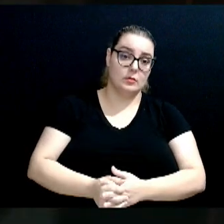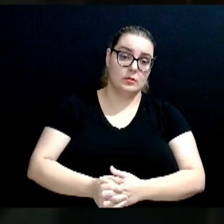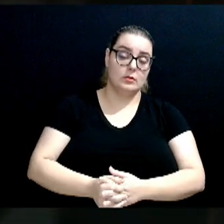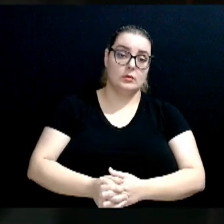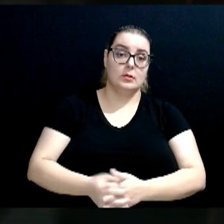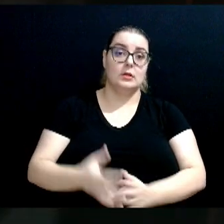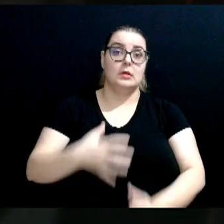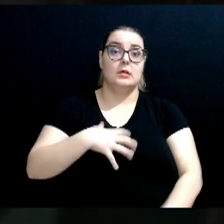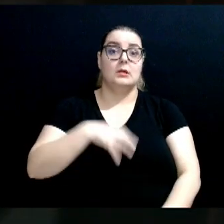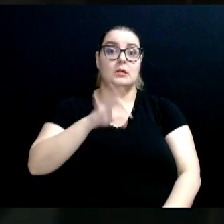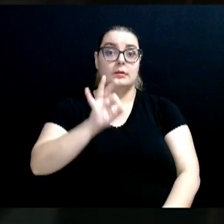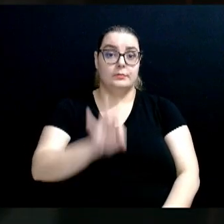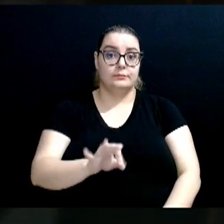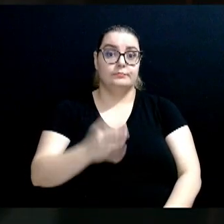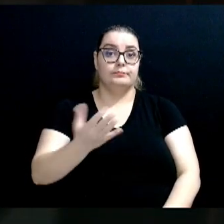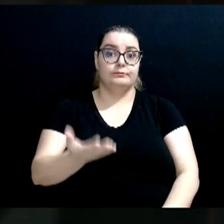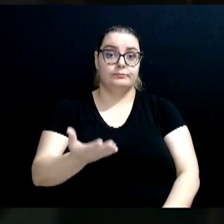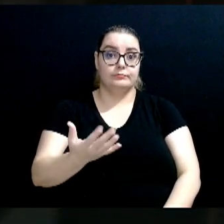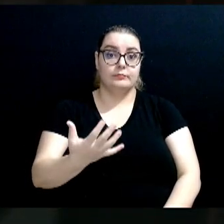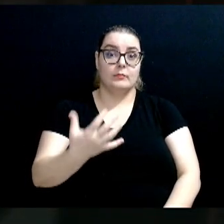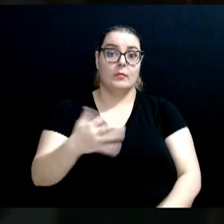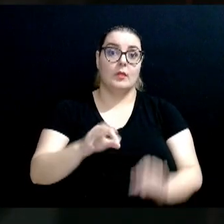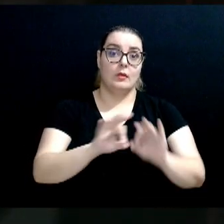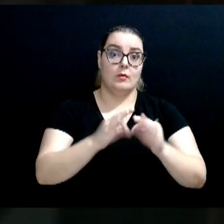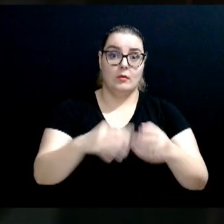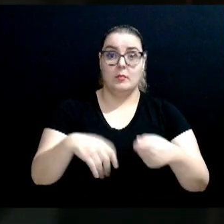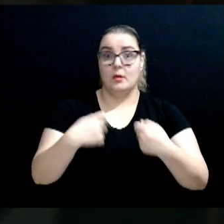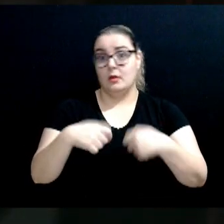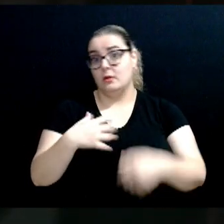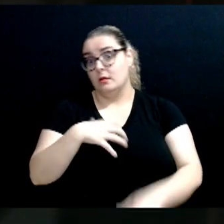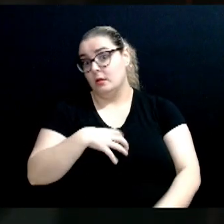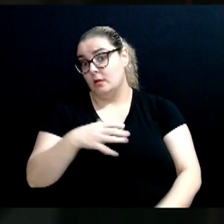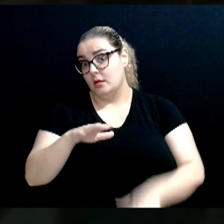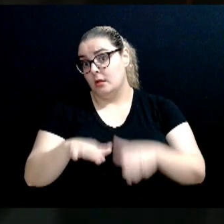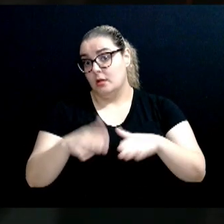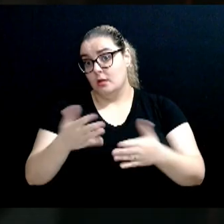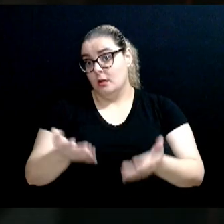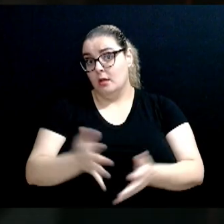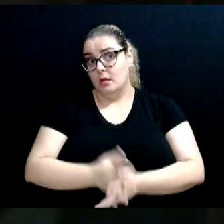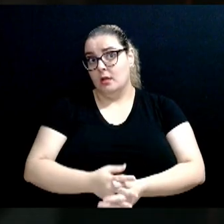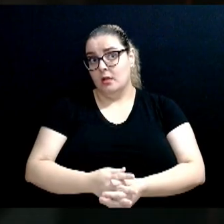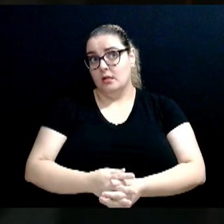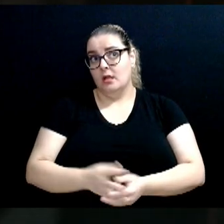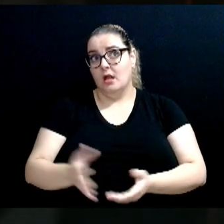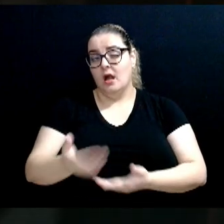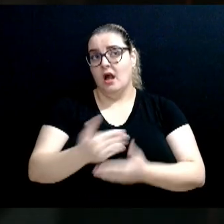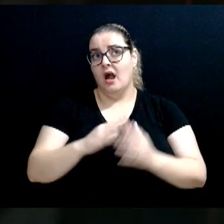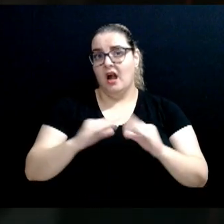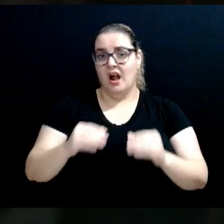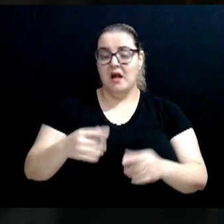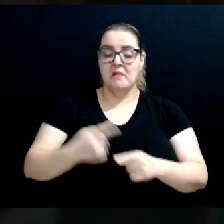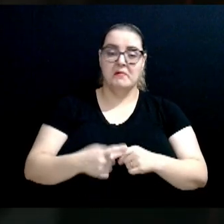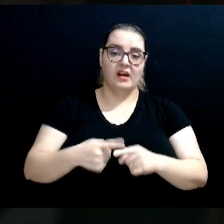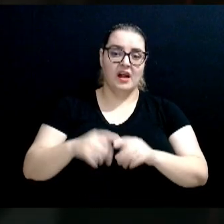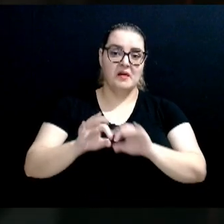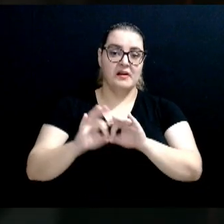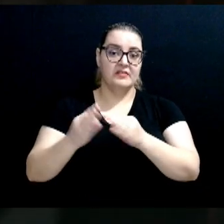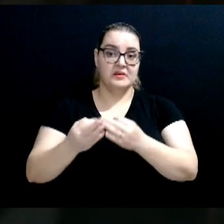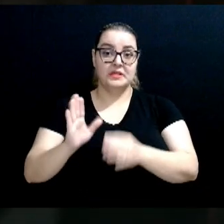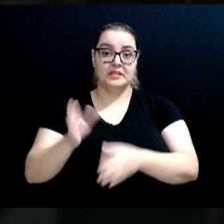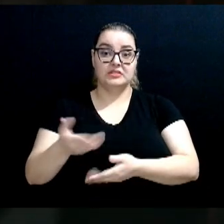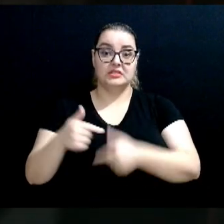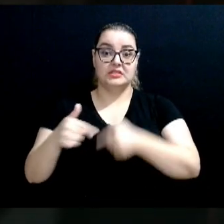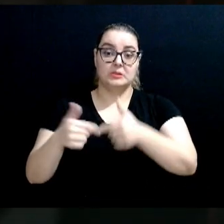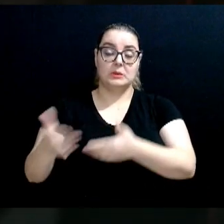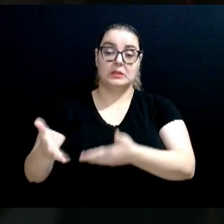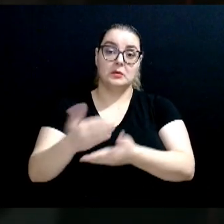Exatamente, né? A família se sentiu na necessidade, de repente, de acolher, né? Porque é uma família que já trabalha com acolhimento, então viu